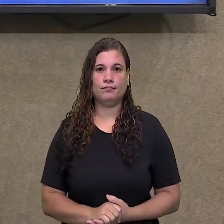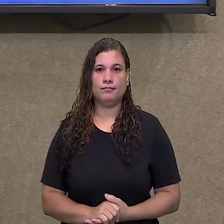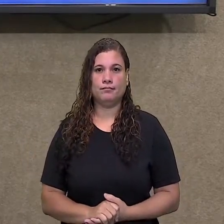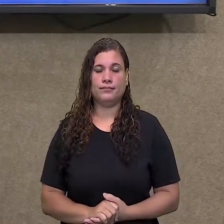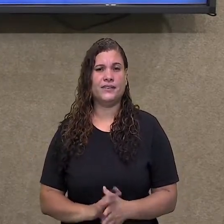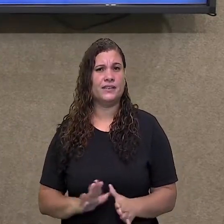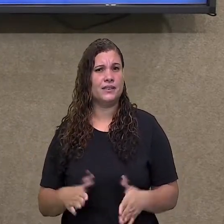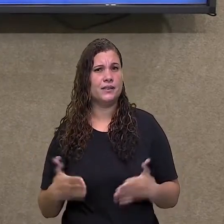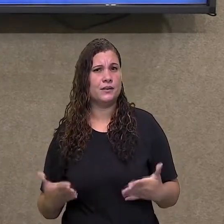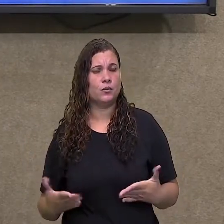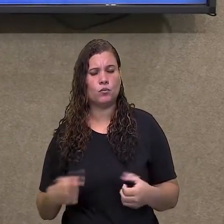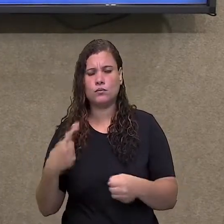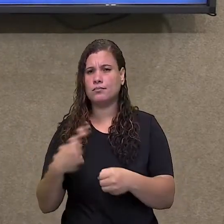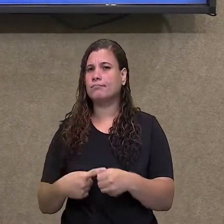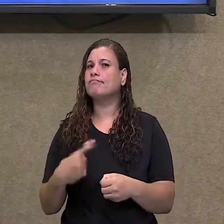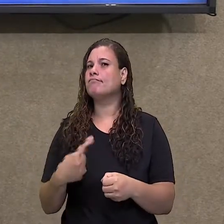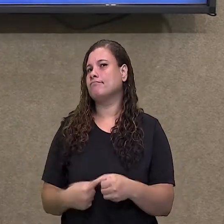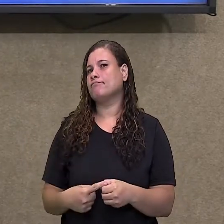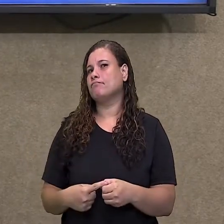O que é uma cidade?